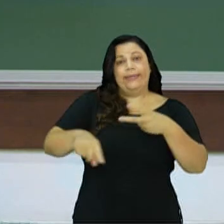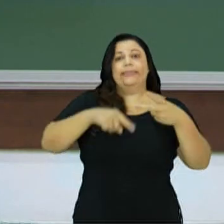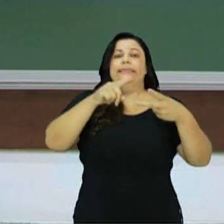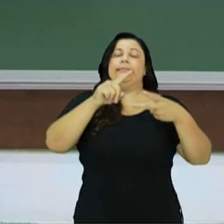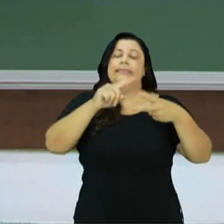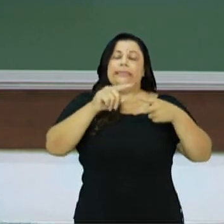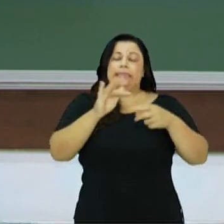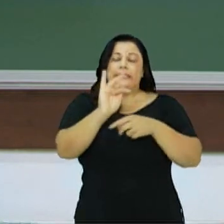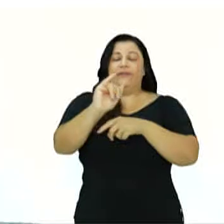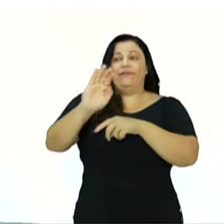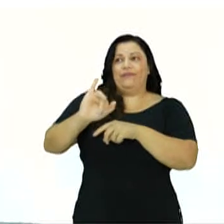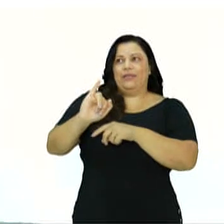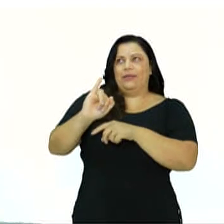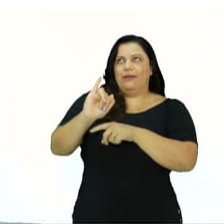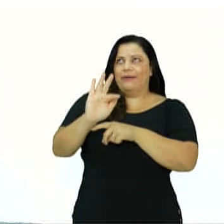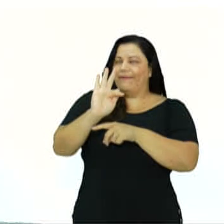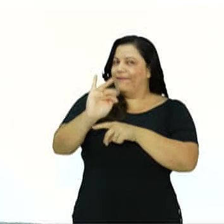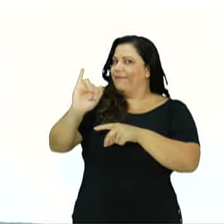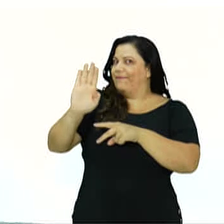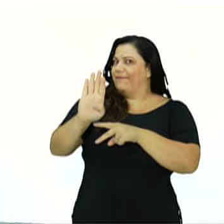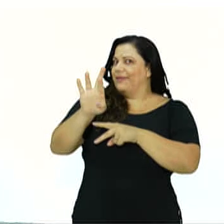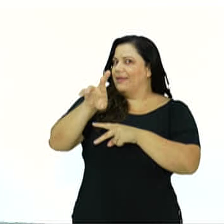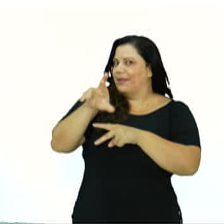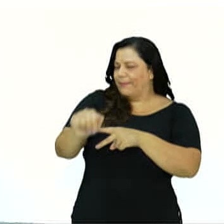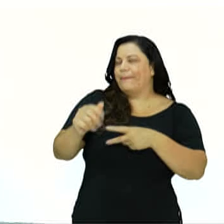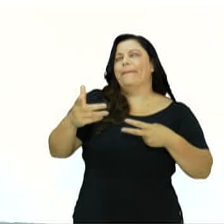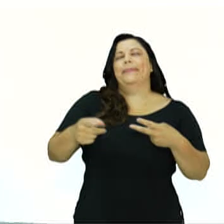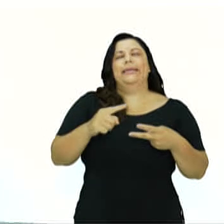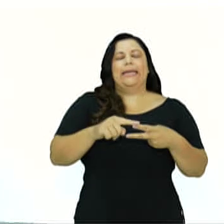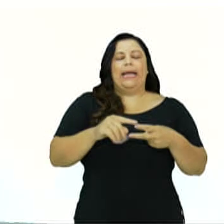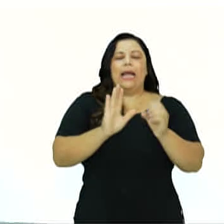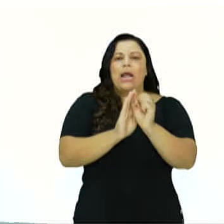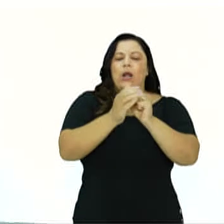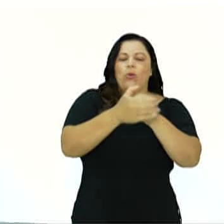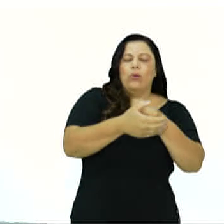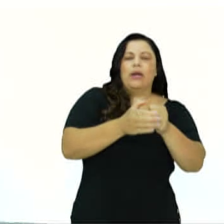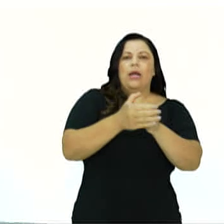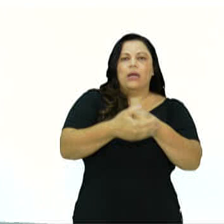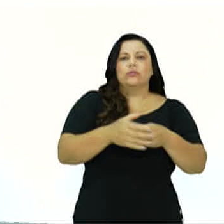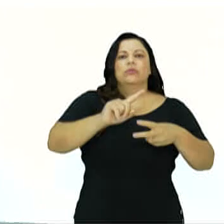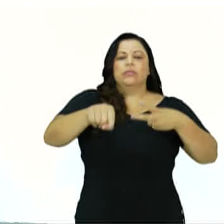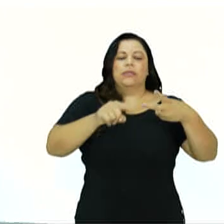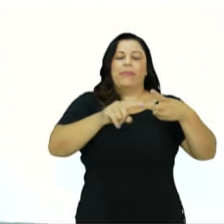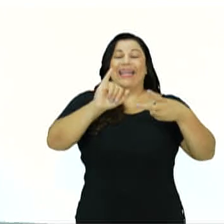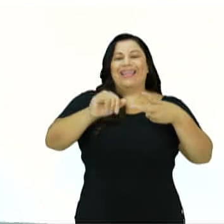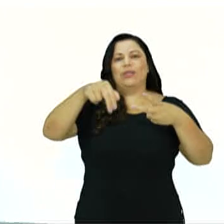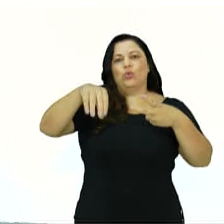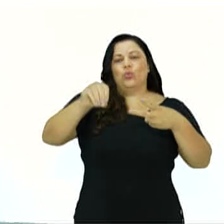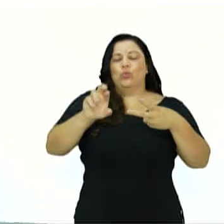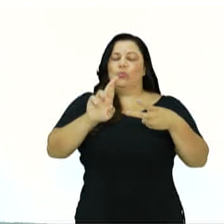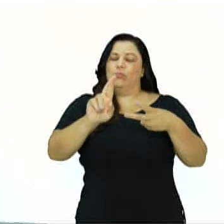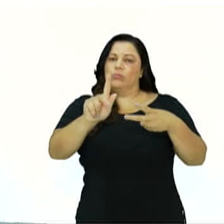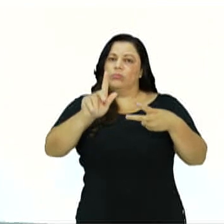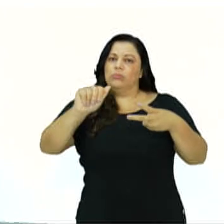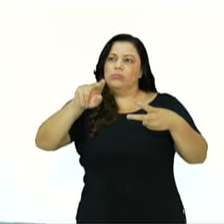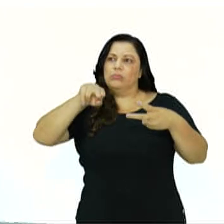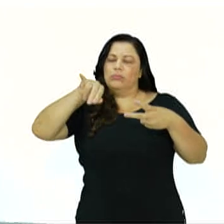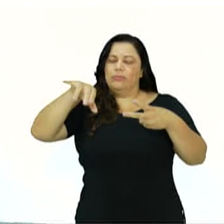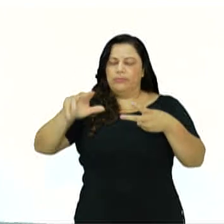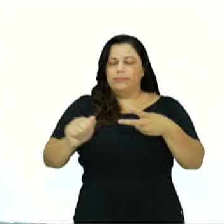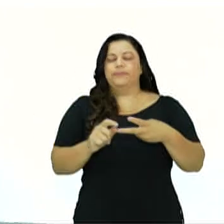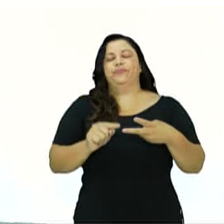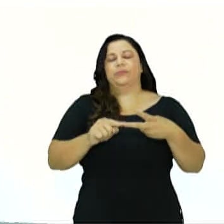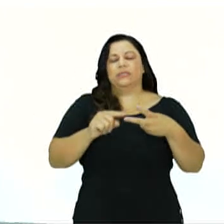colágenas, glicoproteínas e tudo mais, e também uma parte inorgânica, que é composta de sais, né, como fosfato de